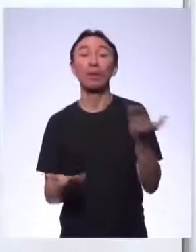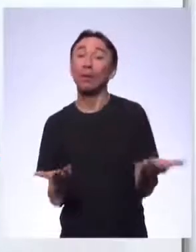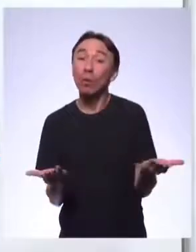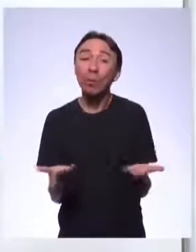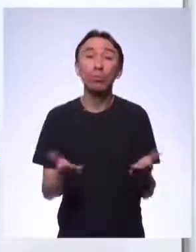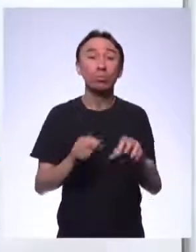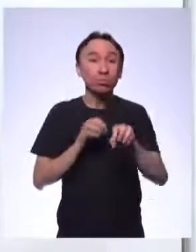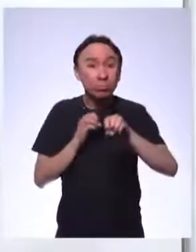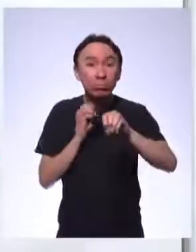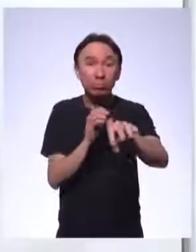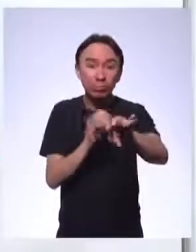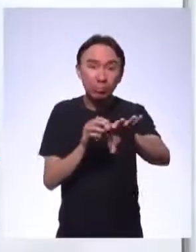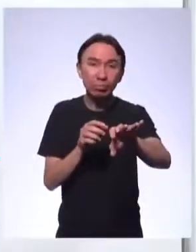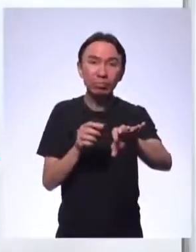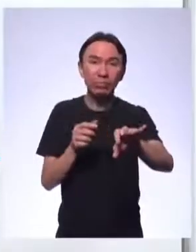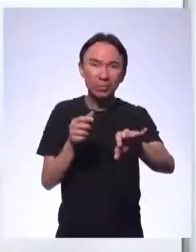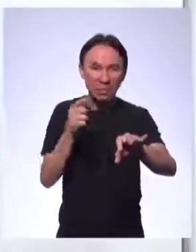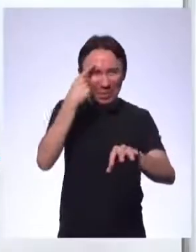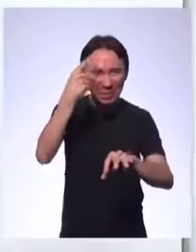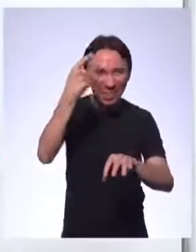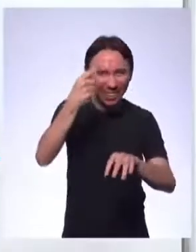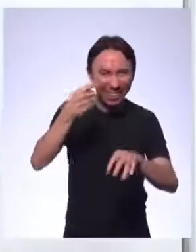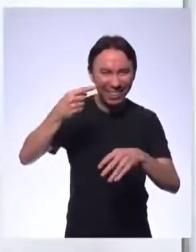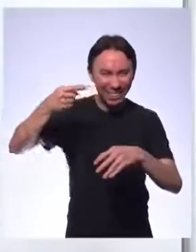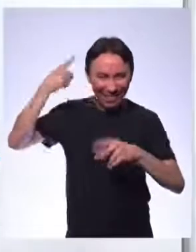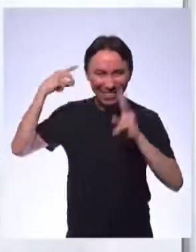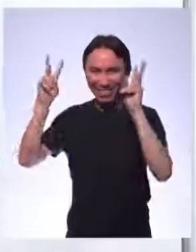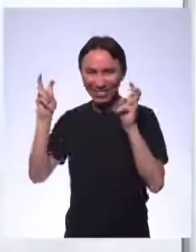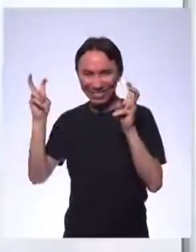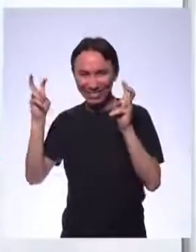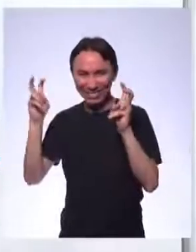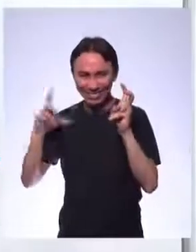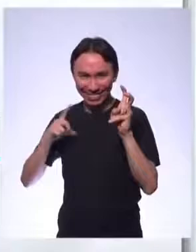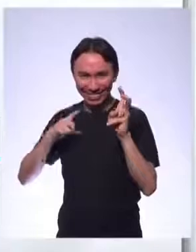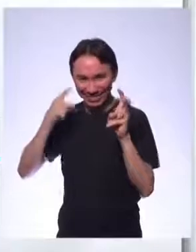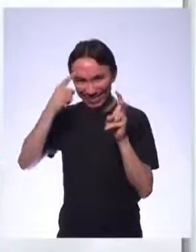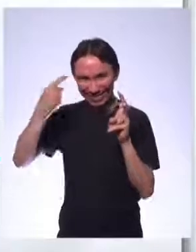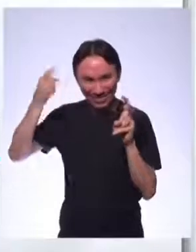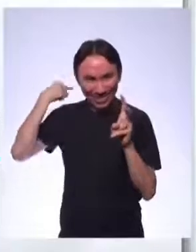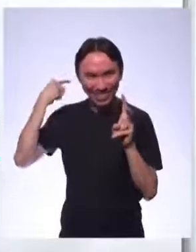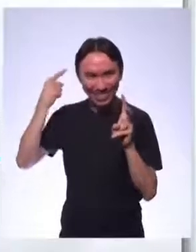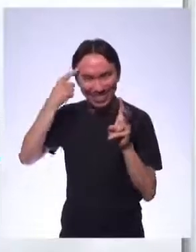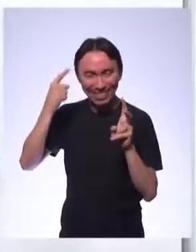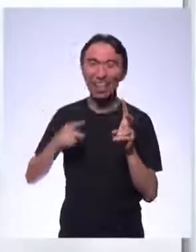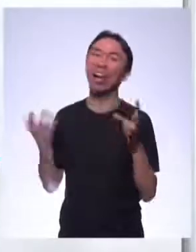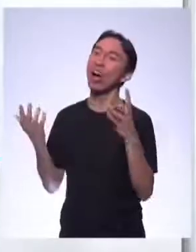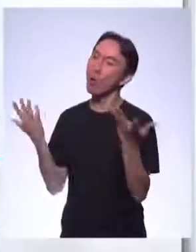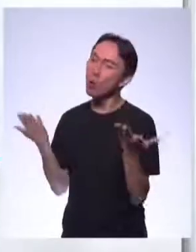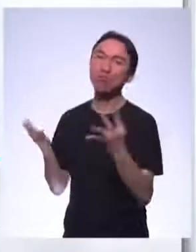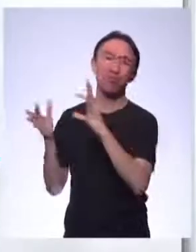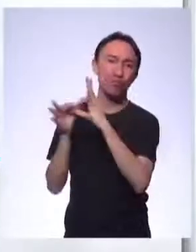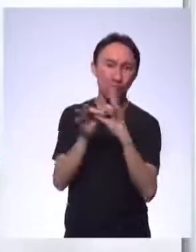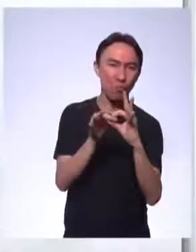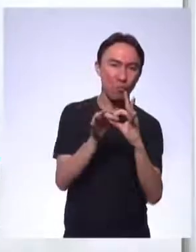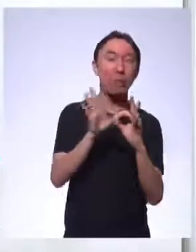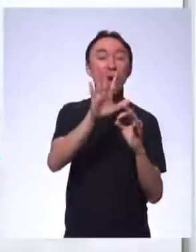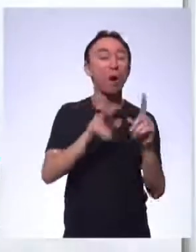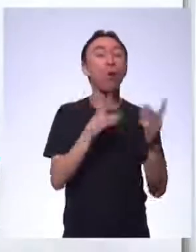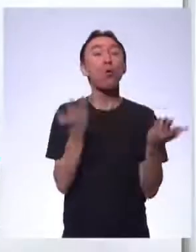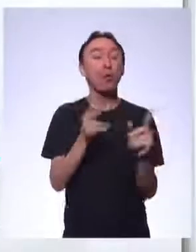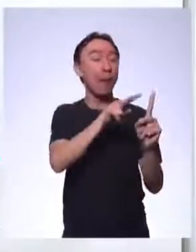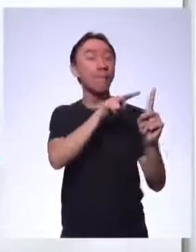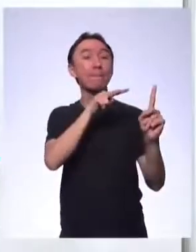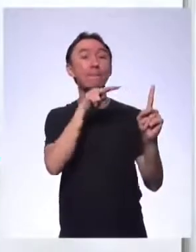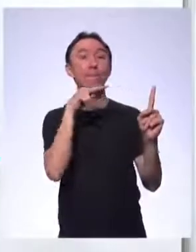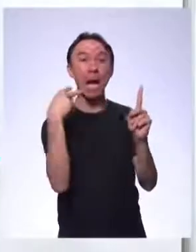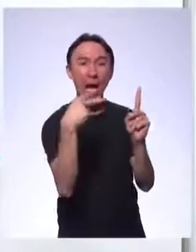um pouquinho aquele assunto que o professor Magno tratou na aula passada, só que a gente vai sob uma outra perspectiva. A gente vai contar um pouquinho da